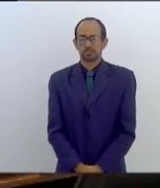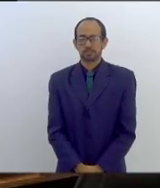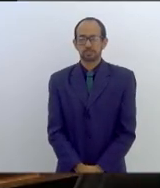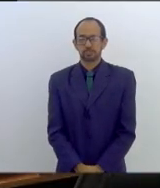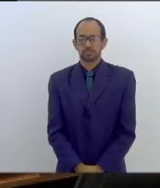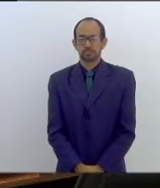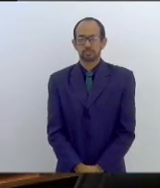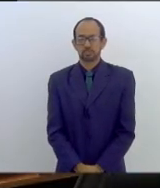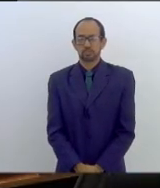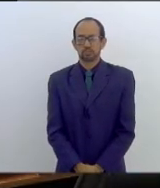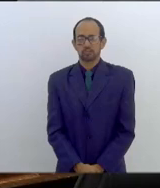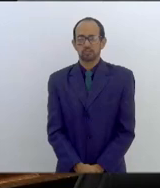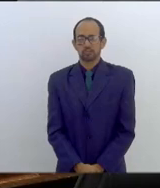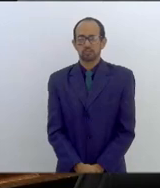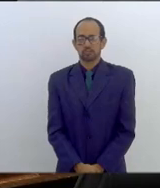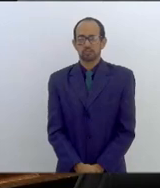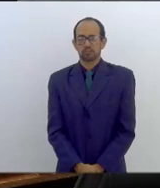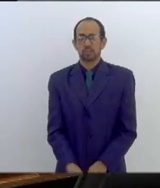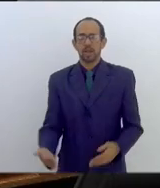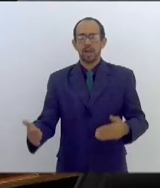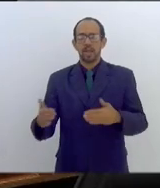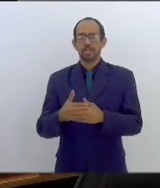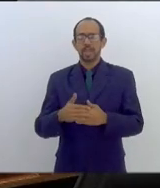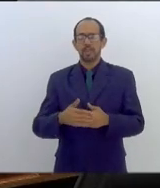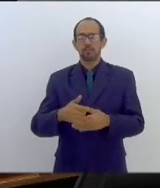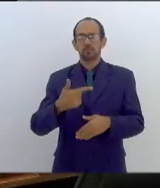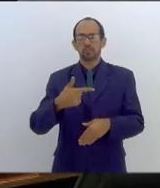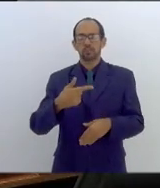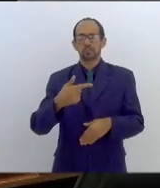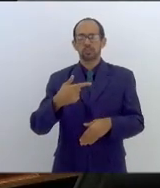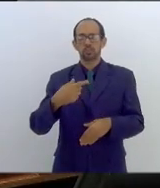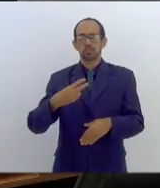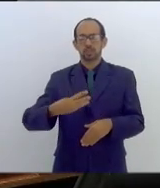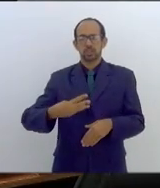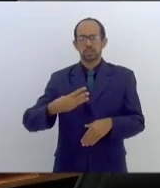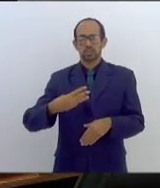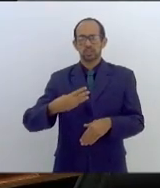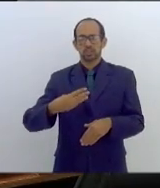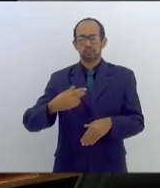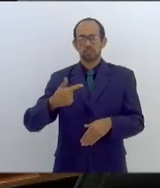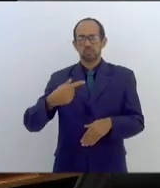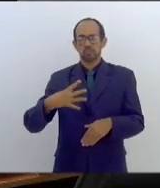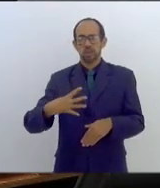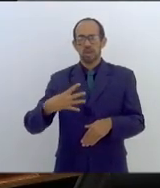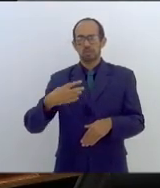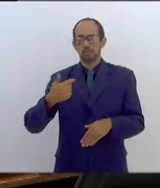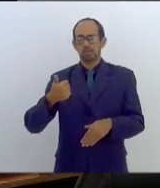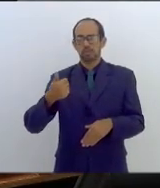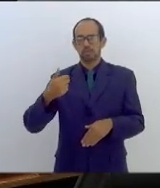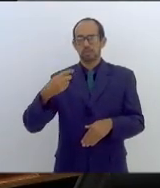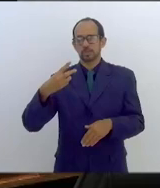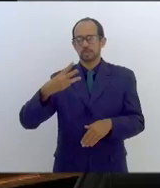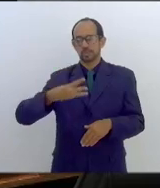Vai até 23, 22. Vai até 24, 30,